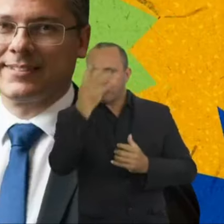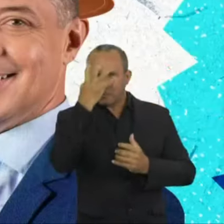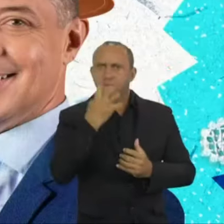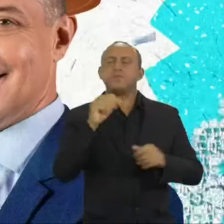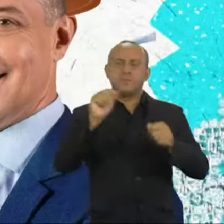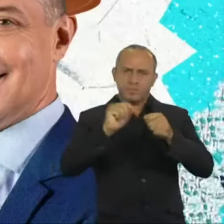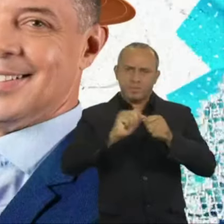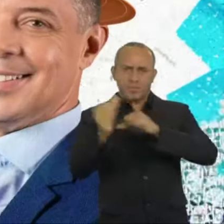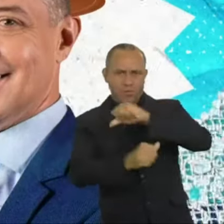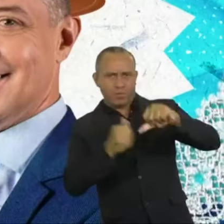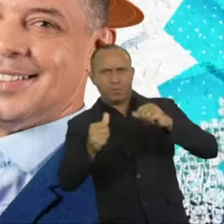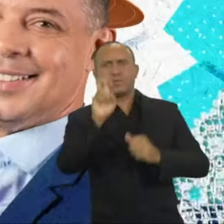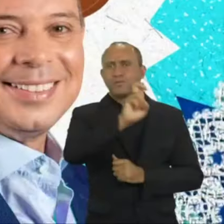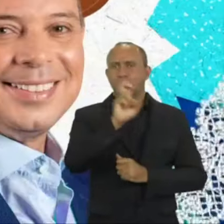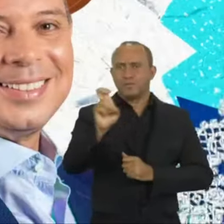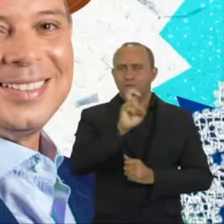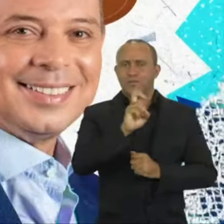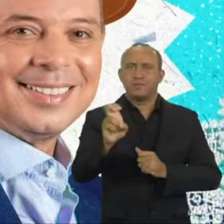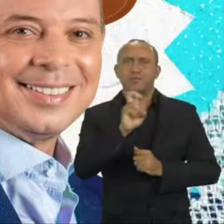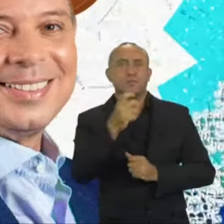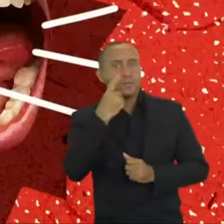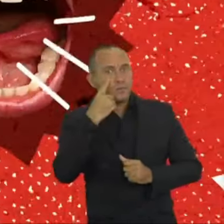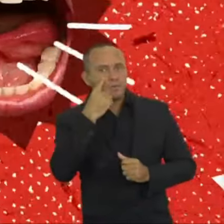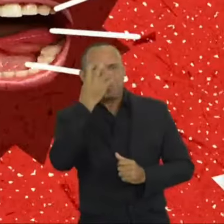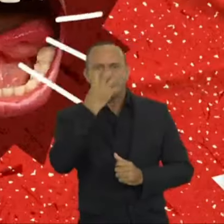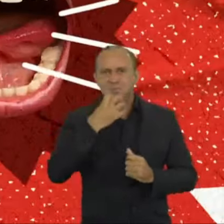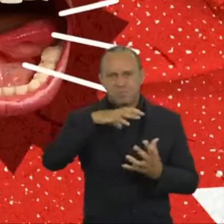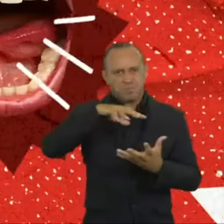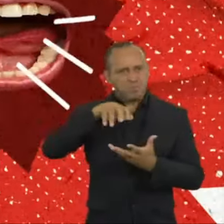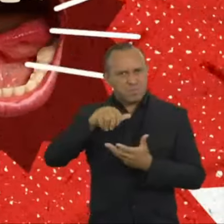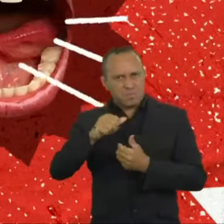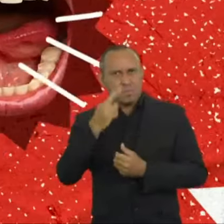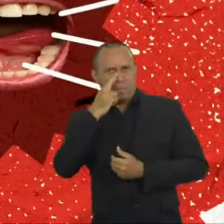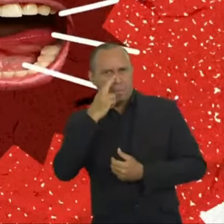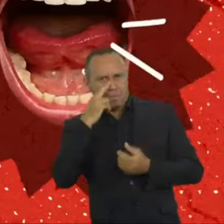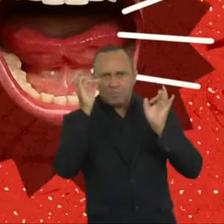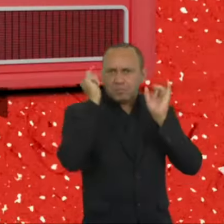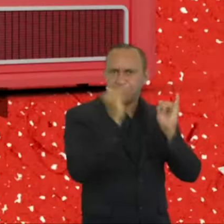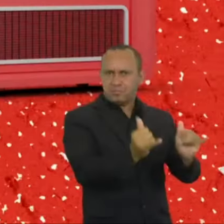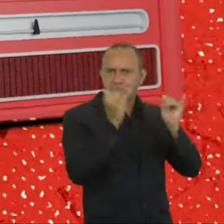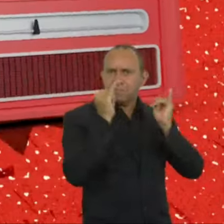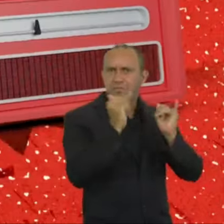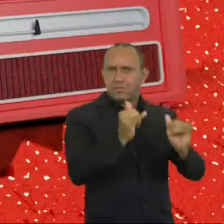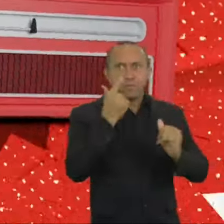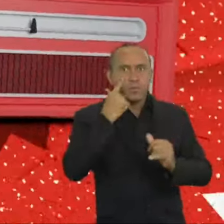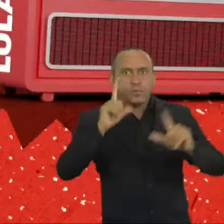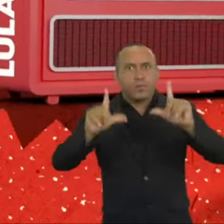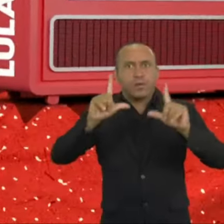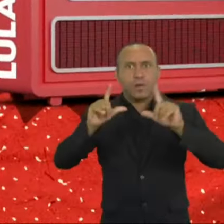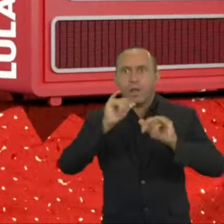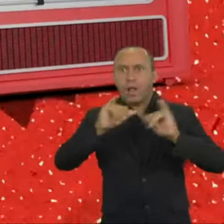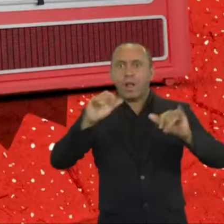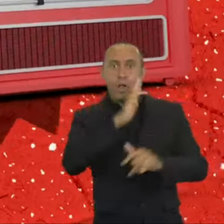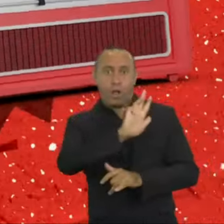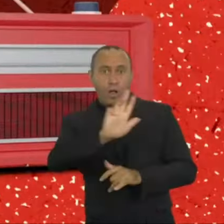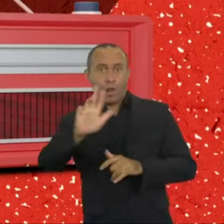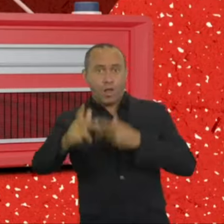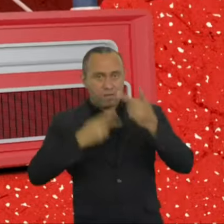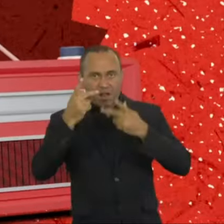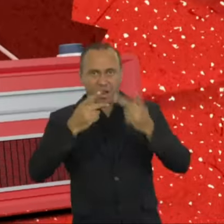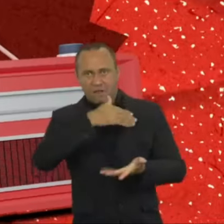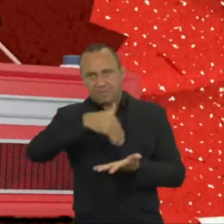não brinco, e eu faço o mesmo que ele, nós vamos de 5-5. Pois eu com raiva do mundo, no Rogério confirmei. Depois sofri a razão, a voz de Lula